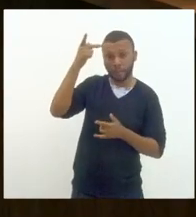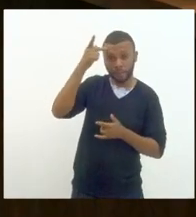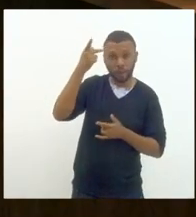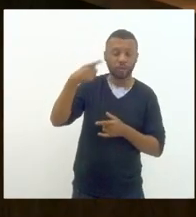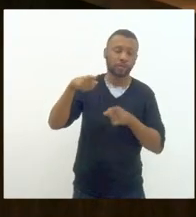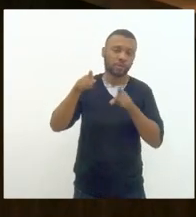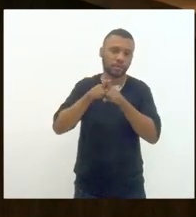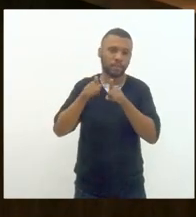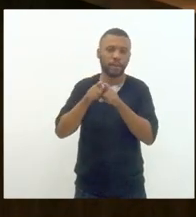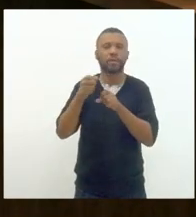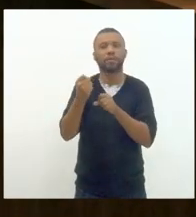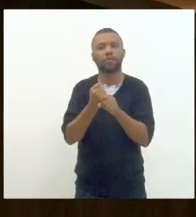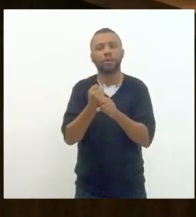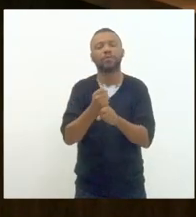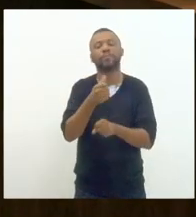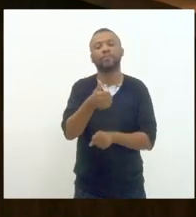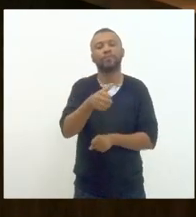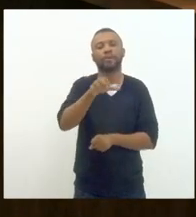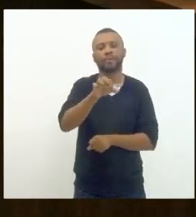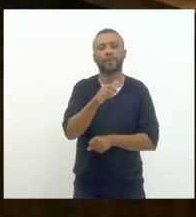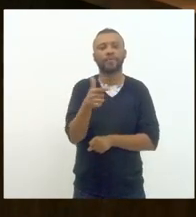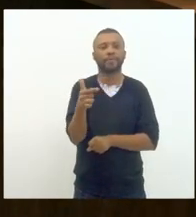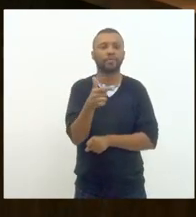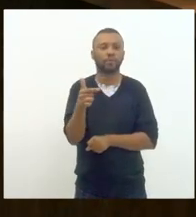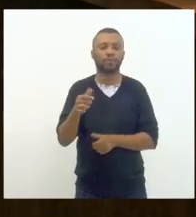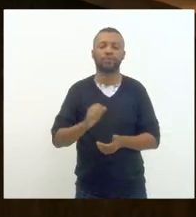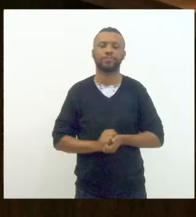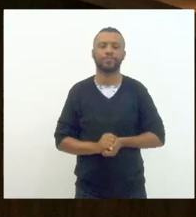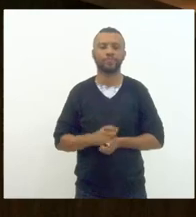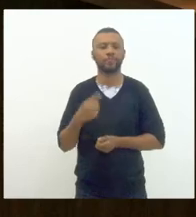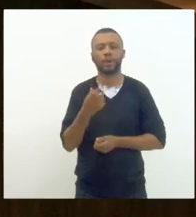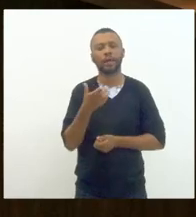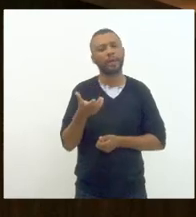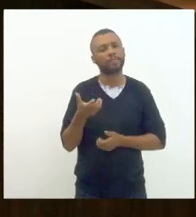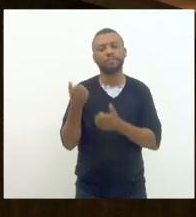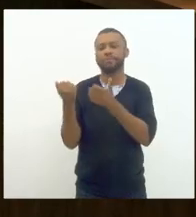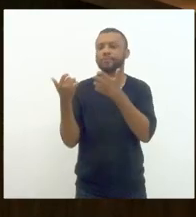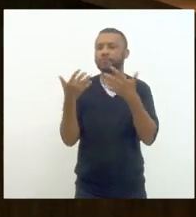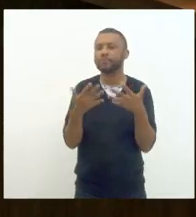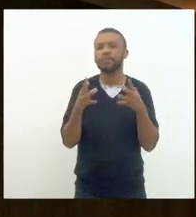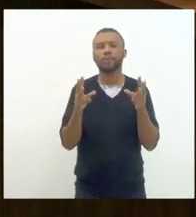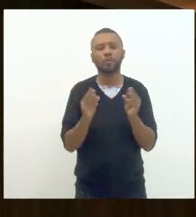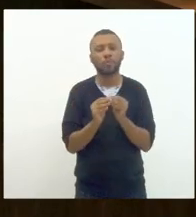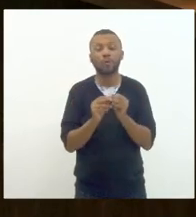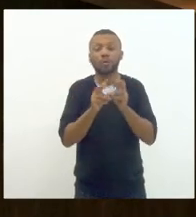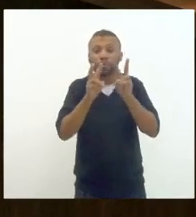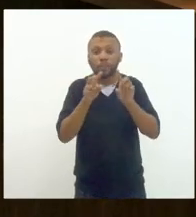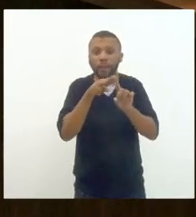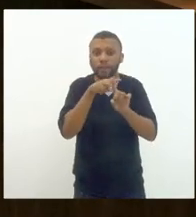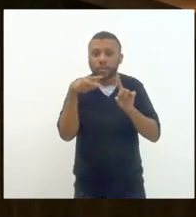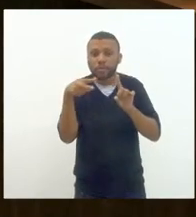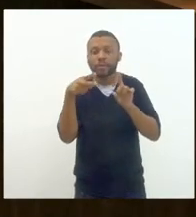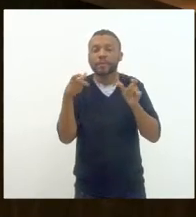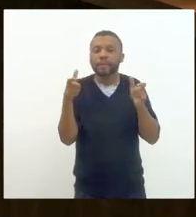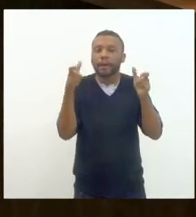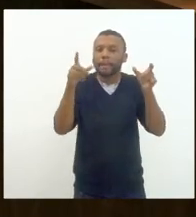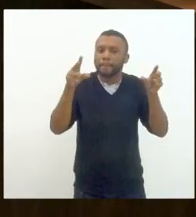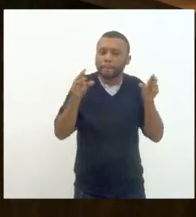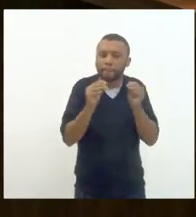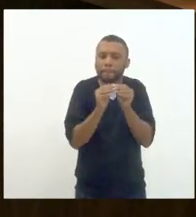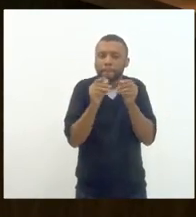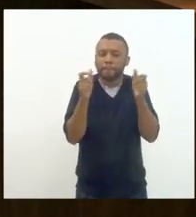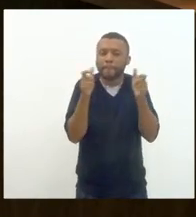em 1922. E queremos fazer isso justamente sobre essa ótica da micro-história.